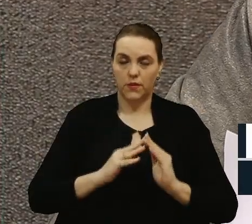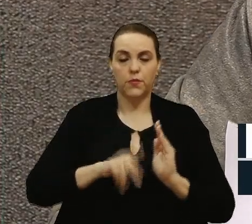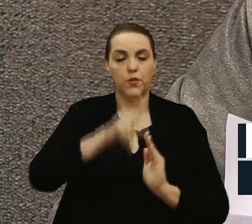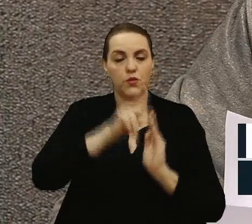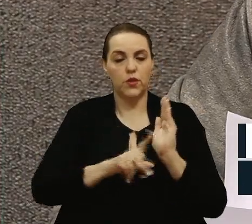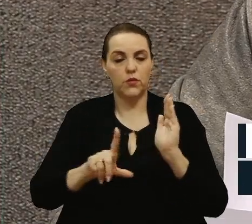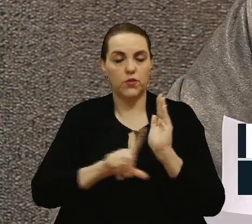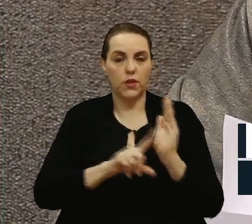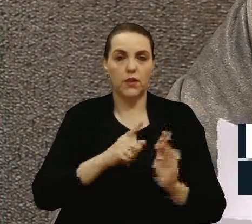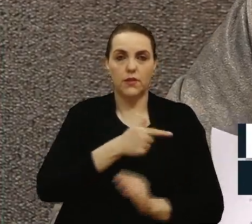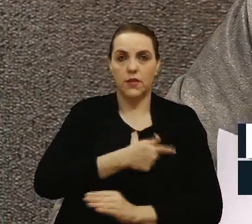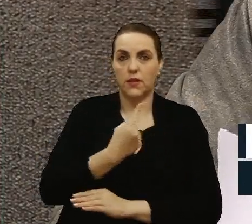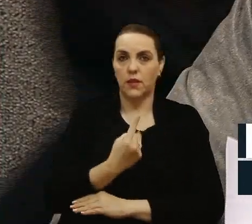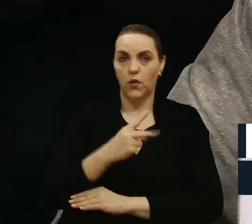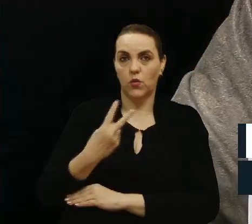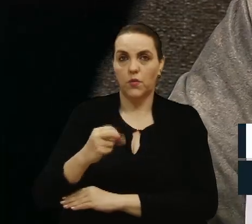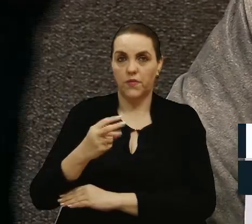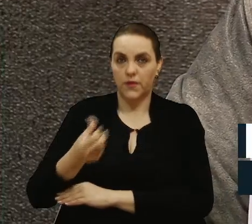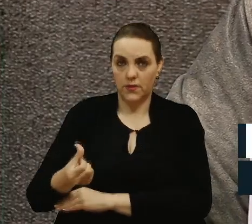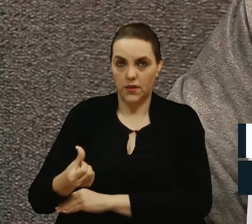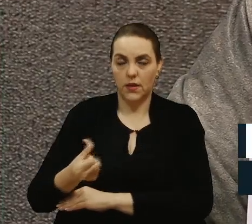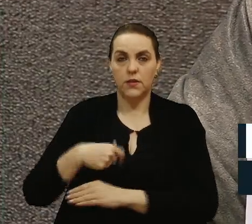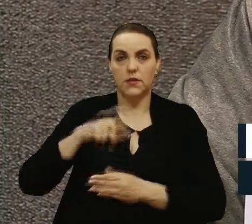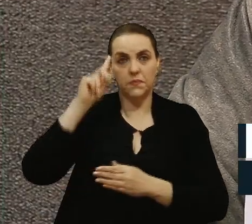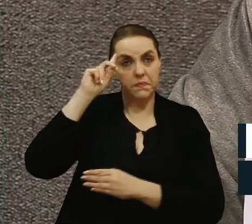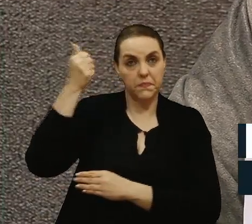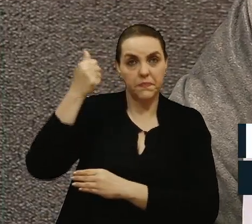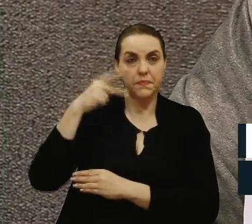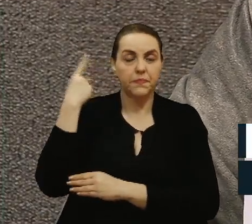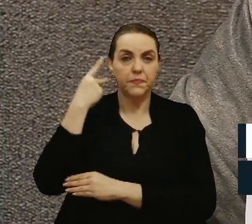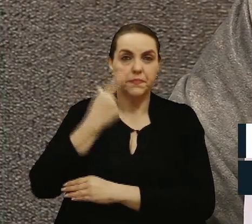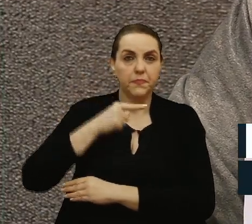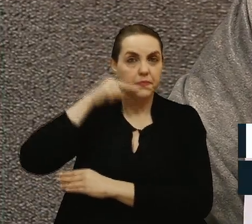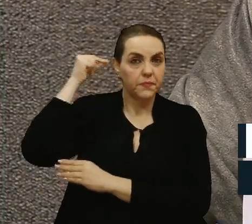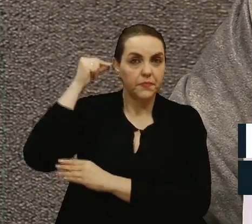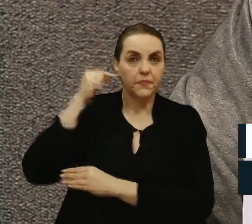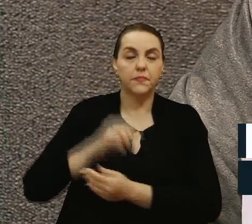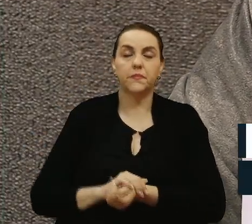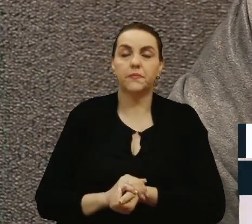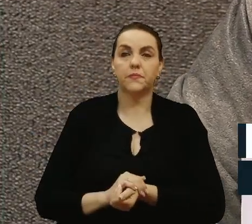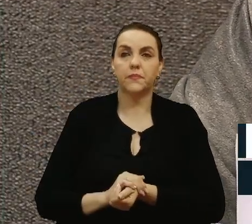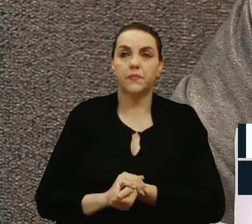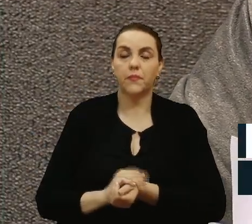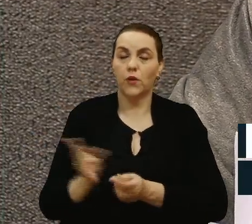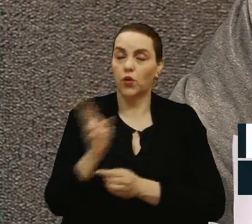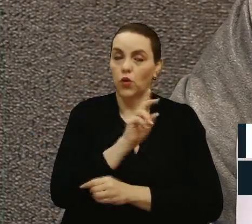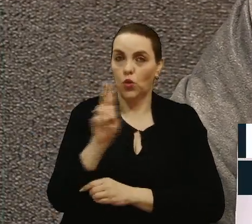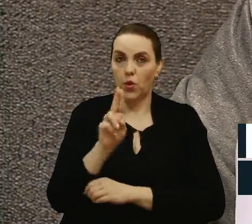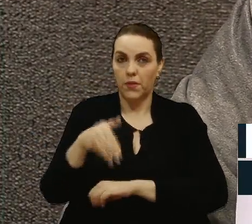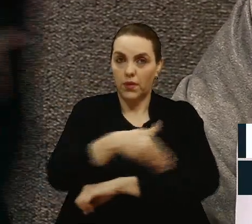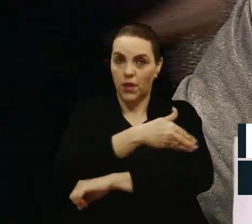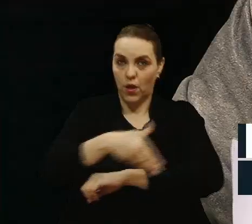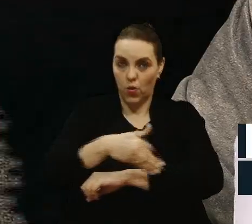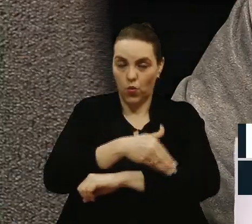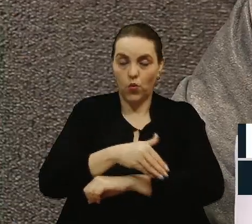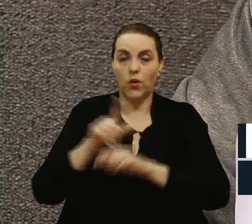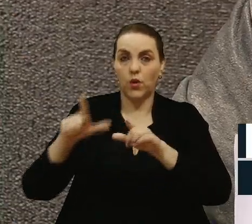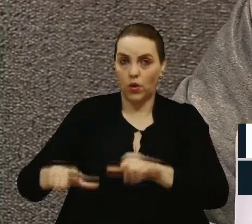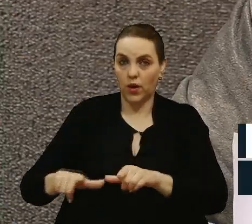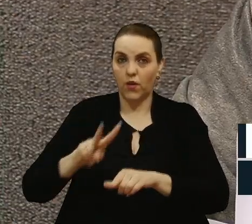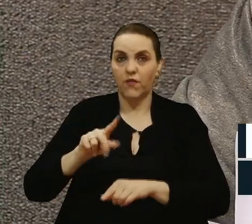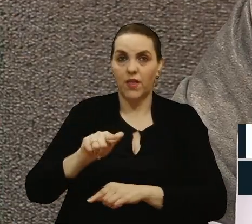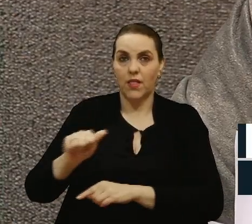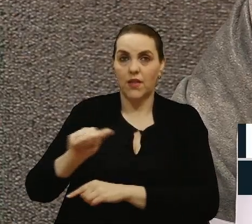de lei 71/2026, de autoria do vereador Aldonei Machado, que denomina Estrada Municipal do Distrito de Vila Seca, com o nome